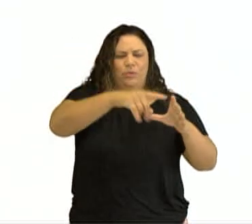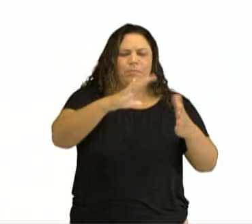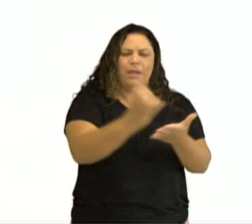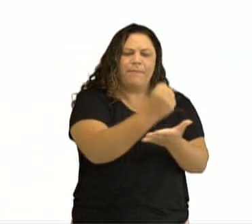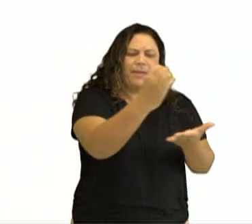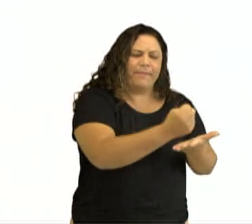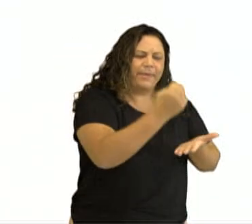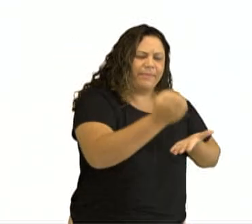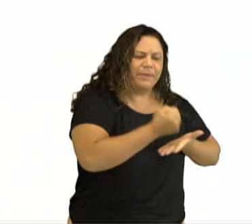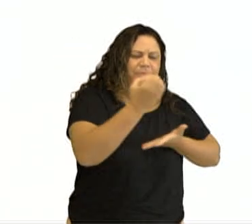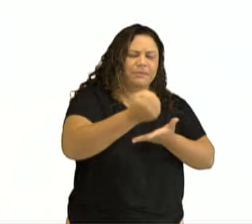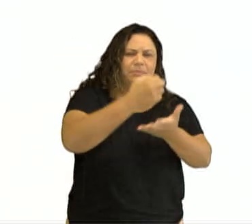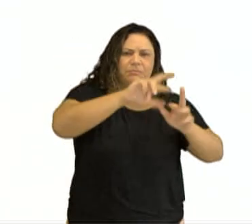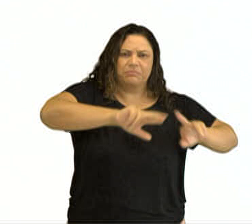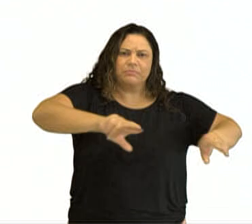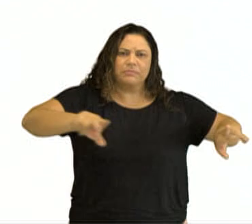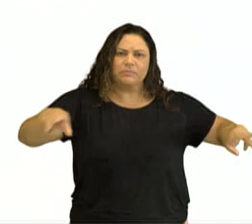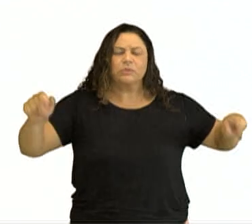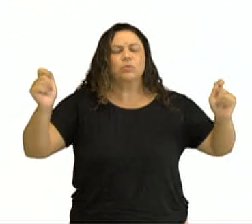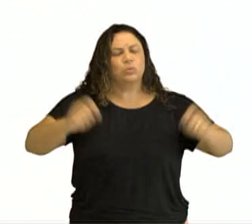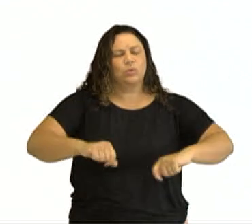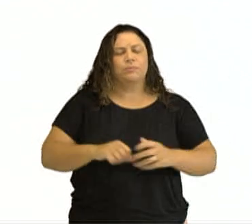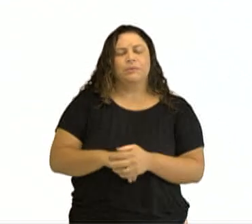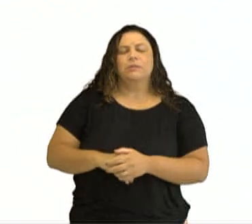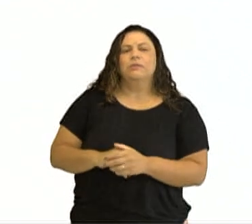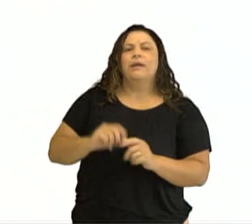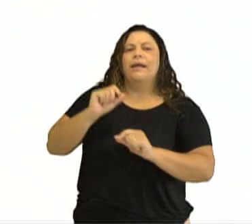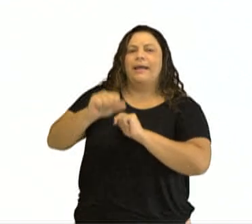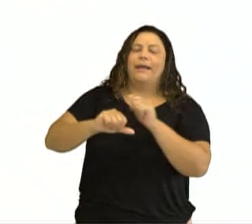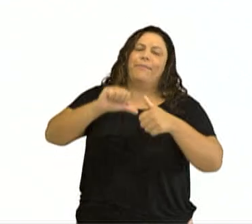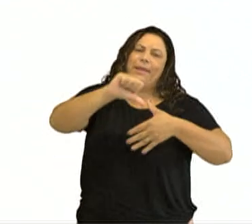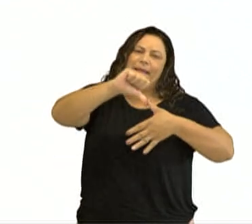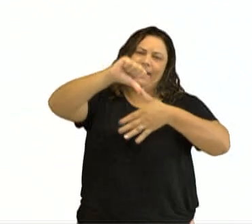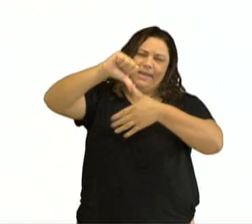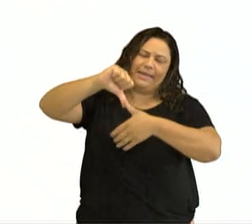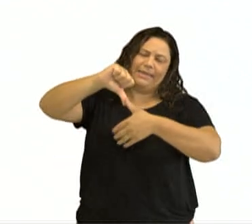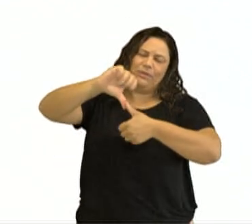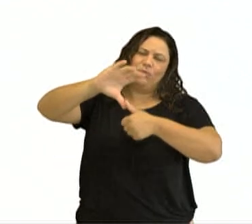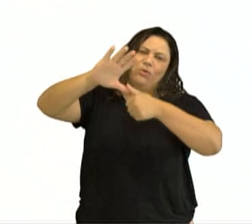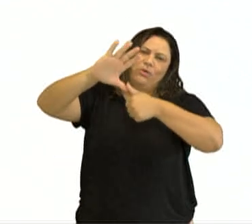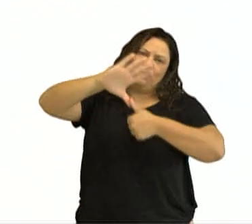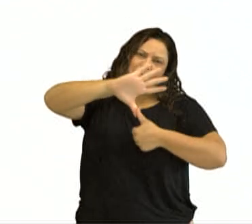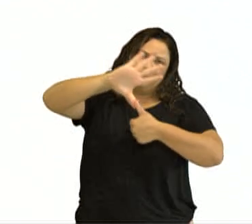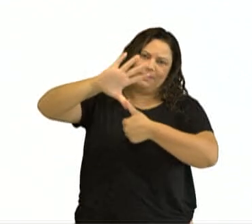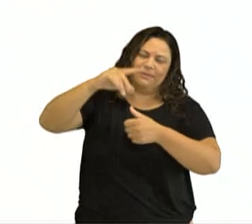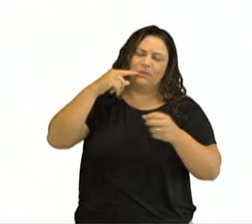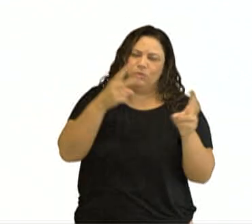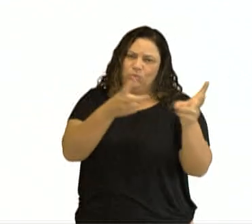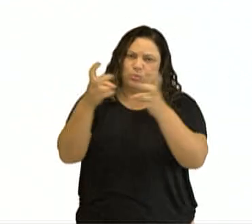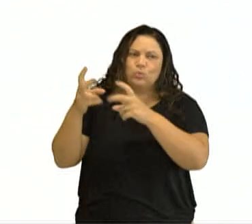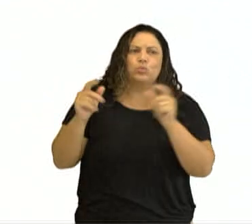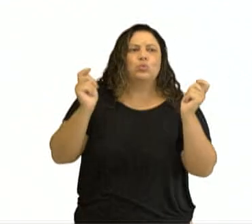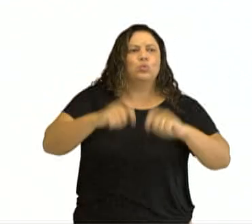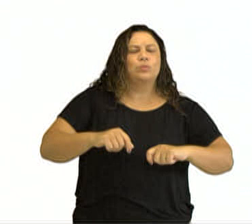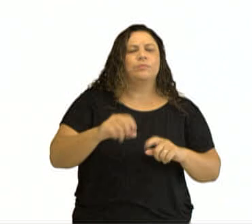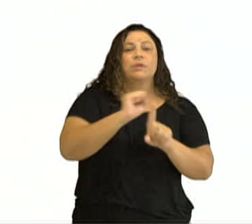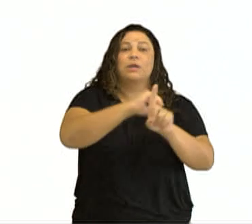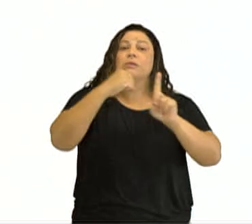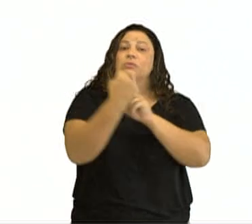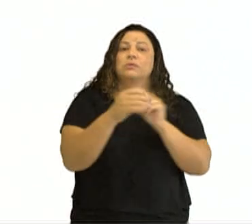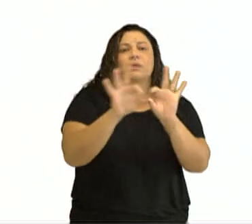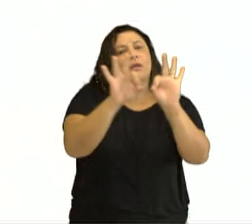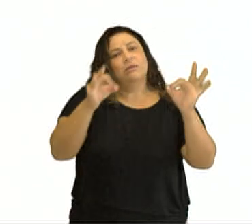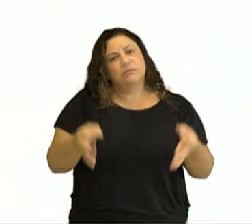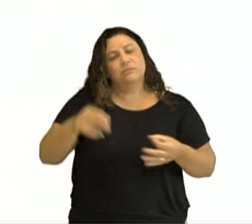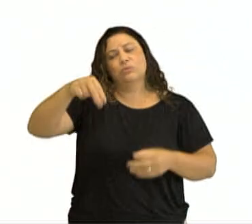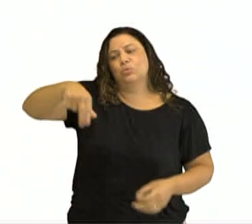América do Norte e parte da América do Sul de caçadores-coletores. Sociedades agrícolas simples, aqui na região norte